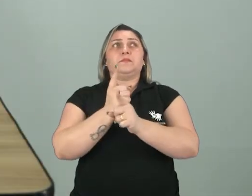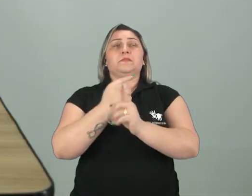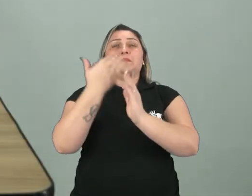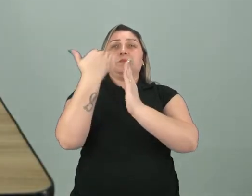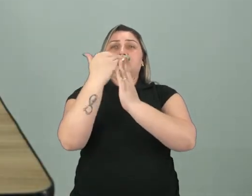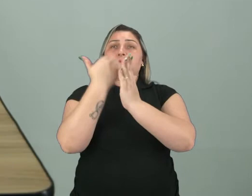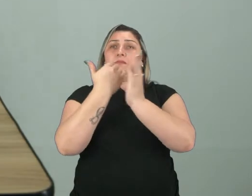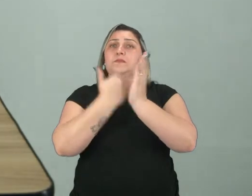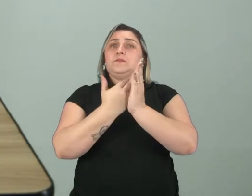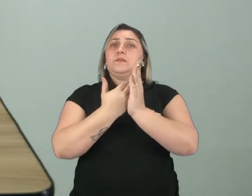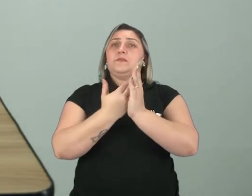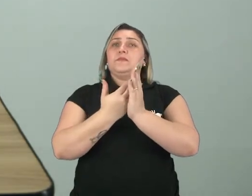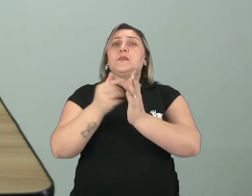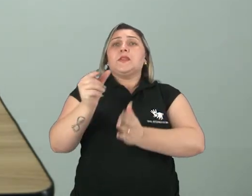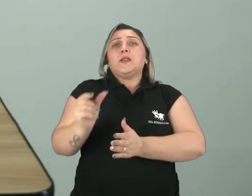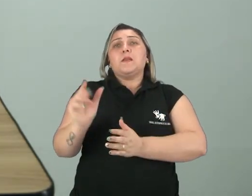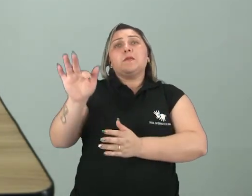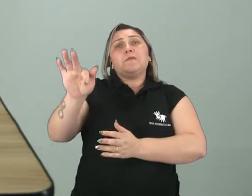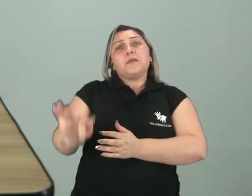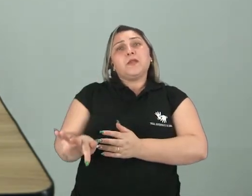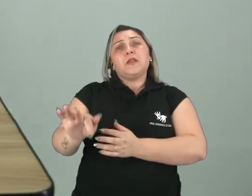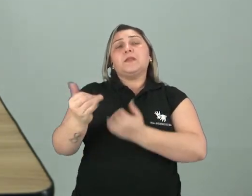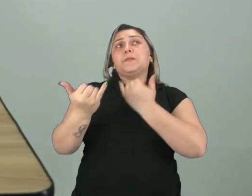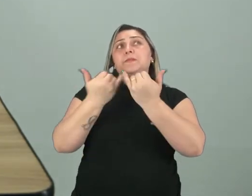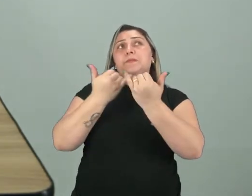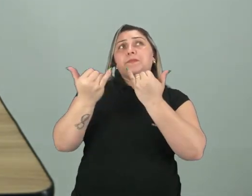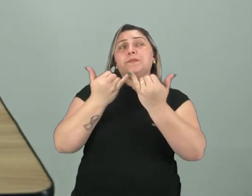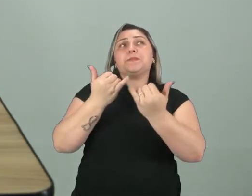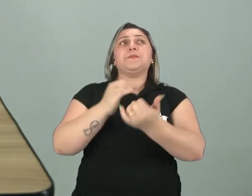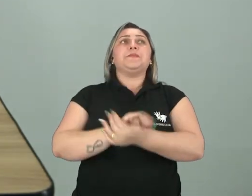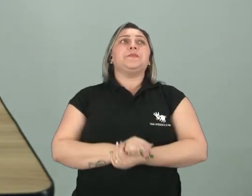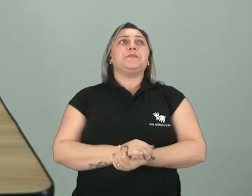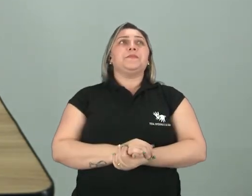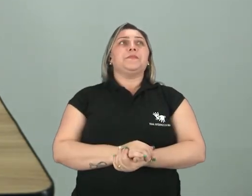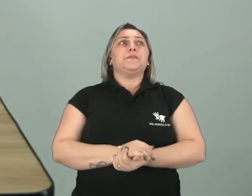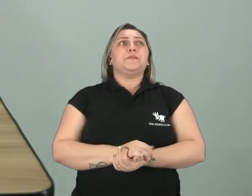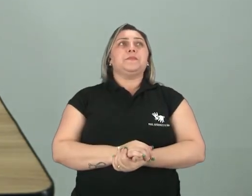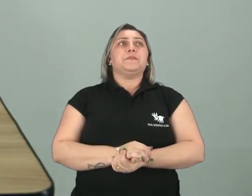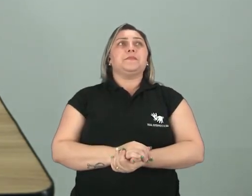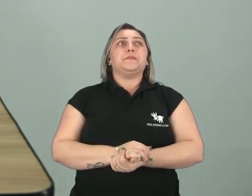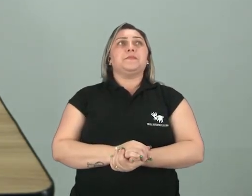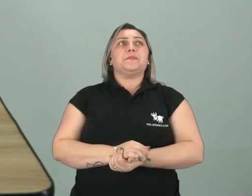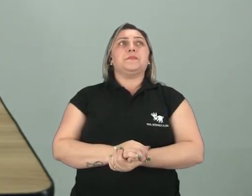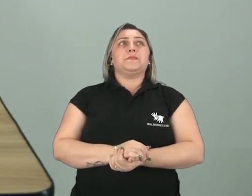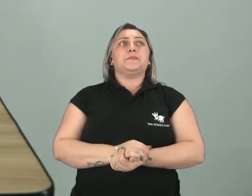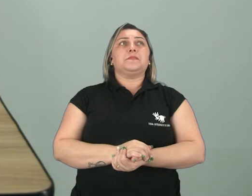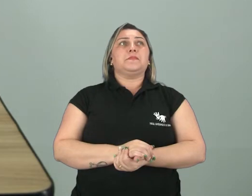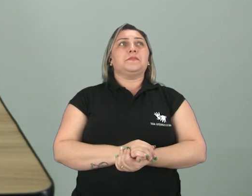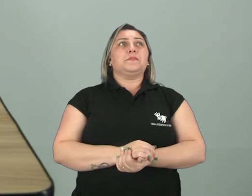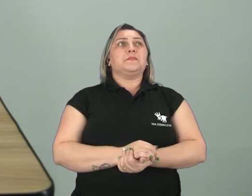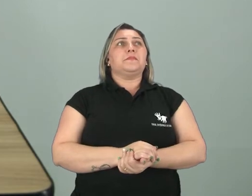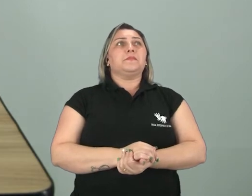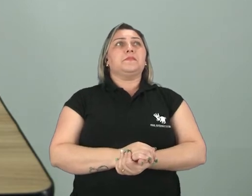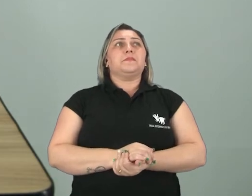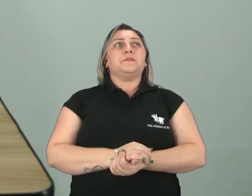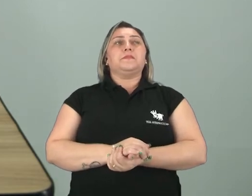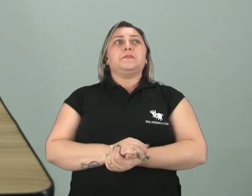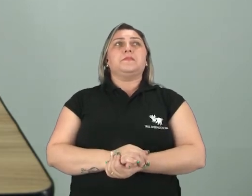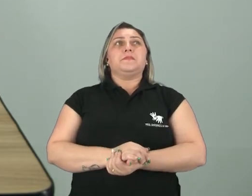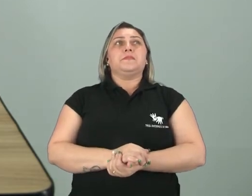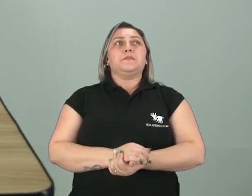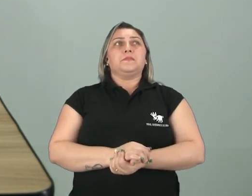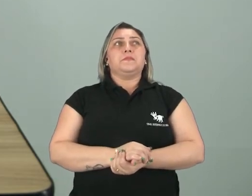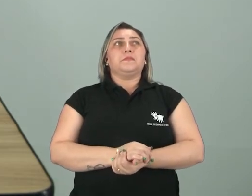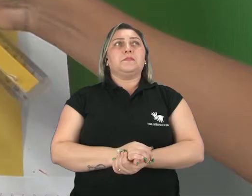na nossa lista sons sinais sons semelhantes que são